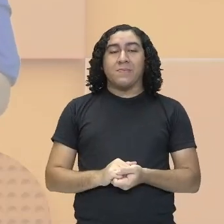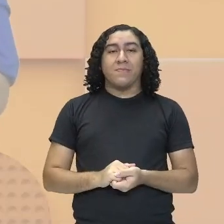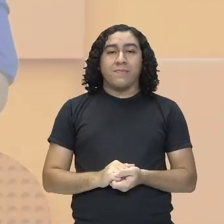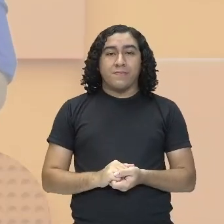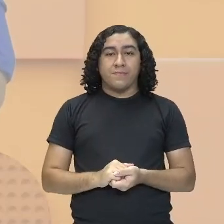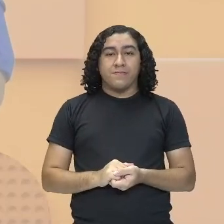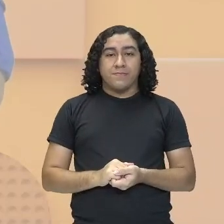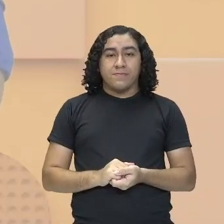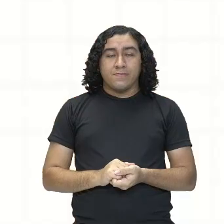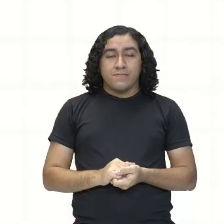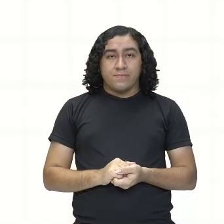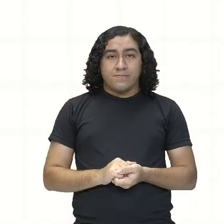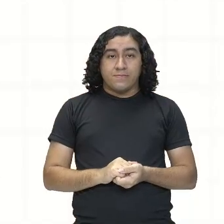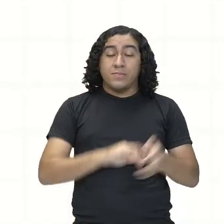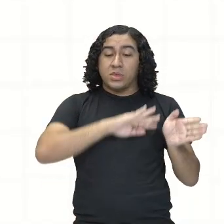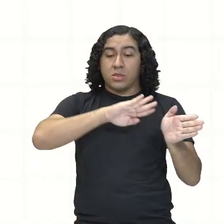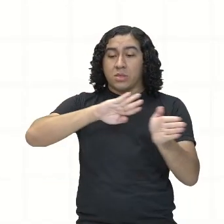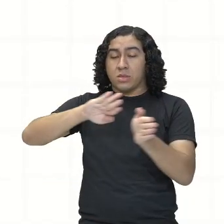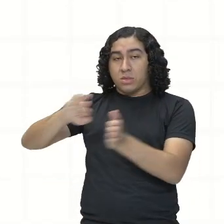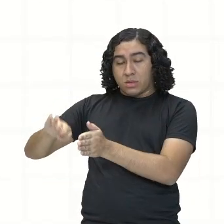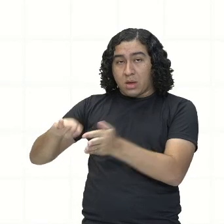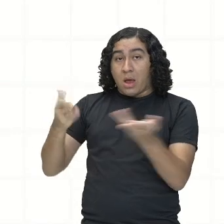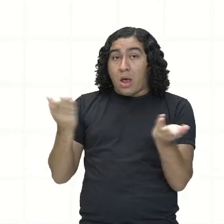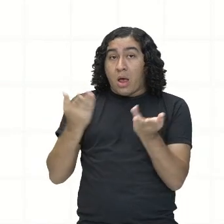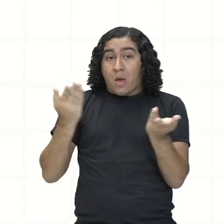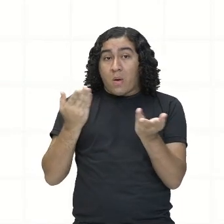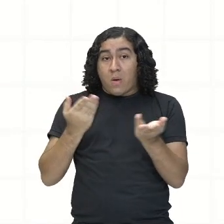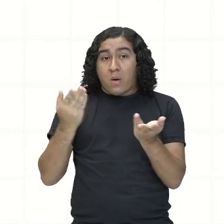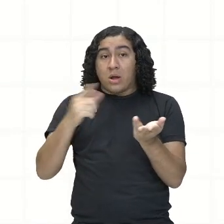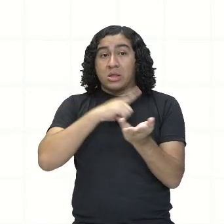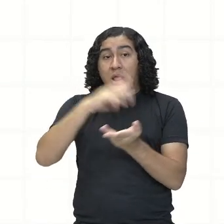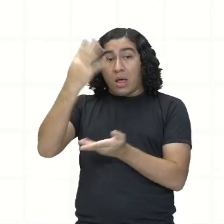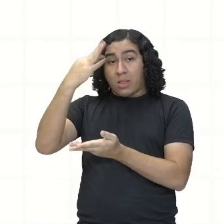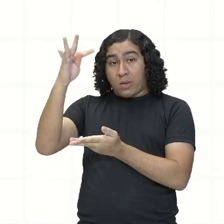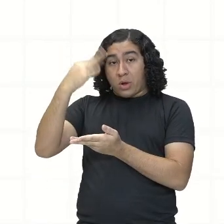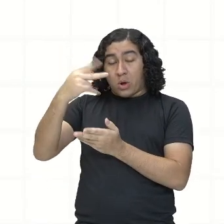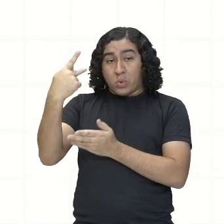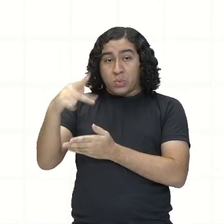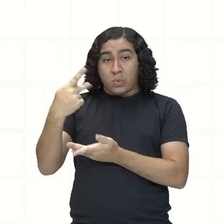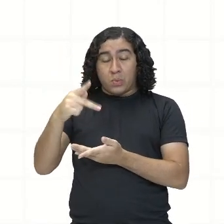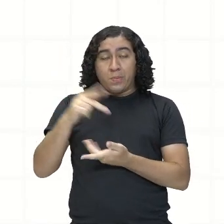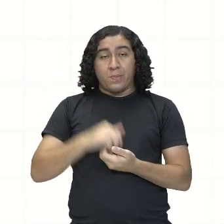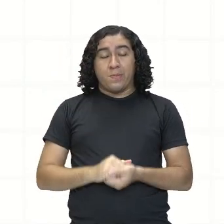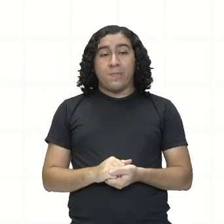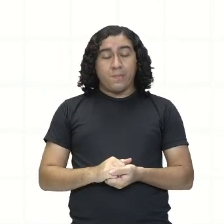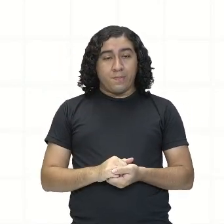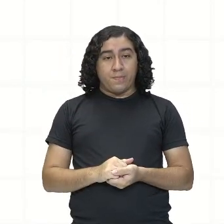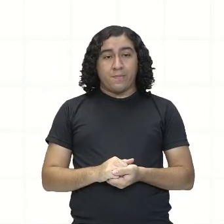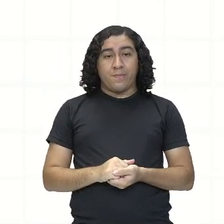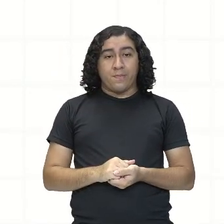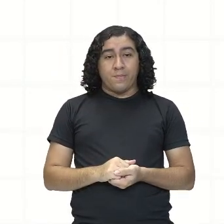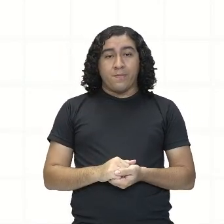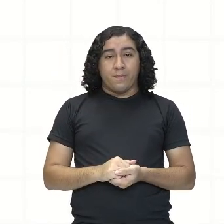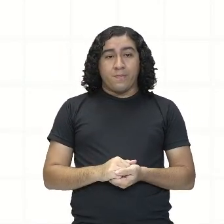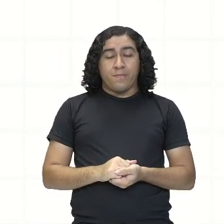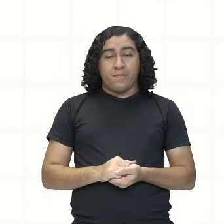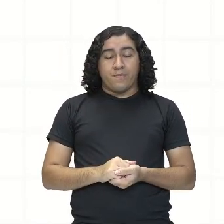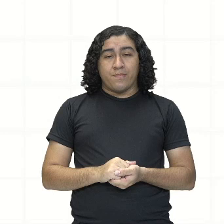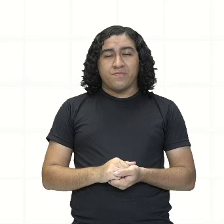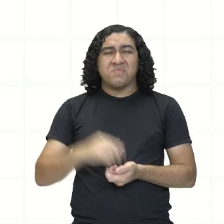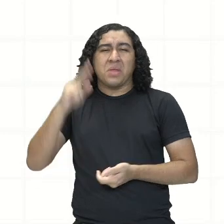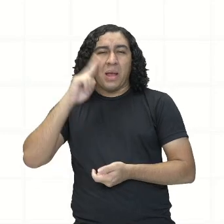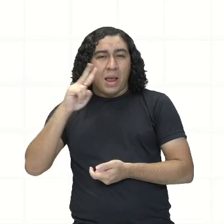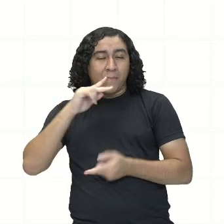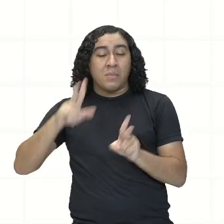aspectos teológicos em relação à reforma protestante. Venda de indulgências, que eu falei há pouco